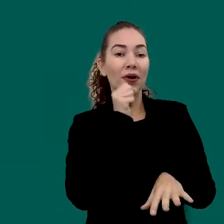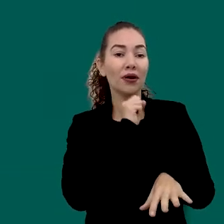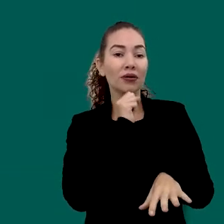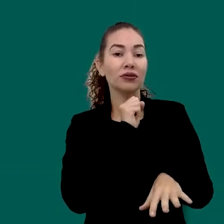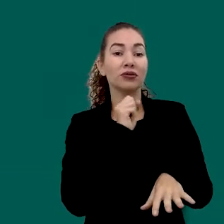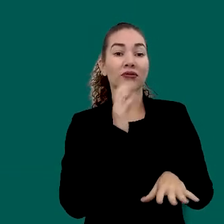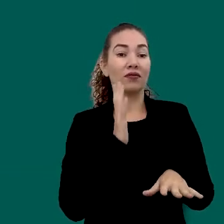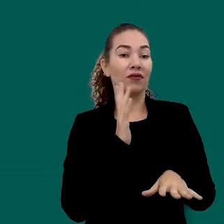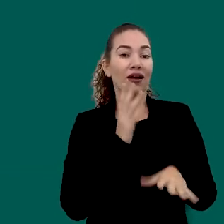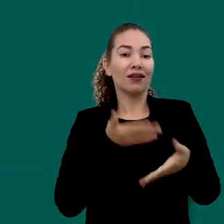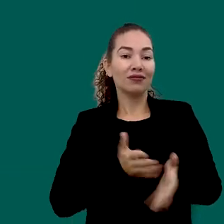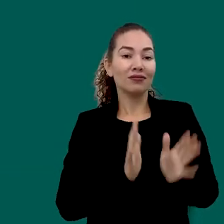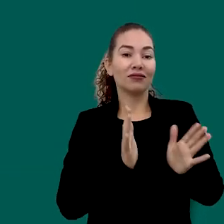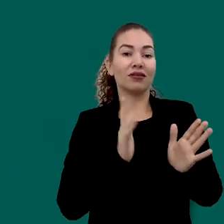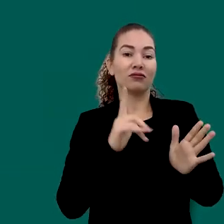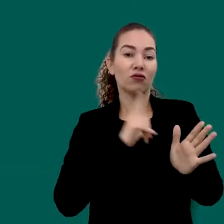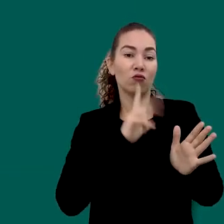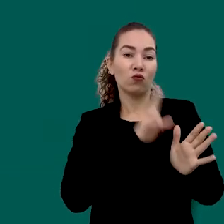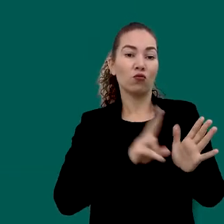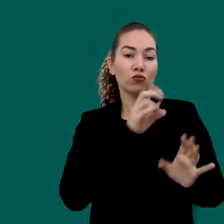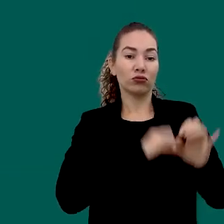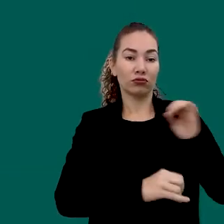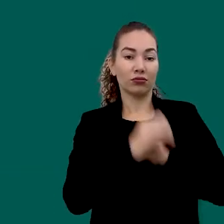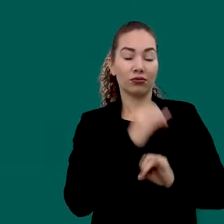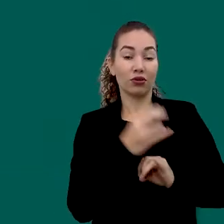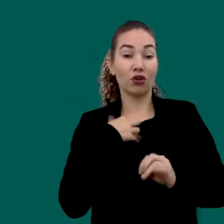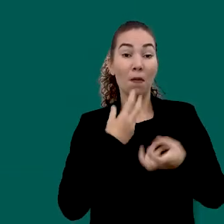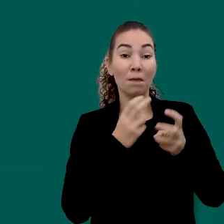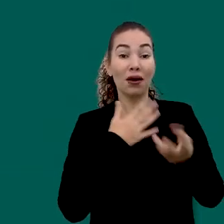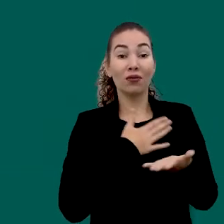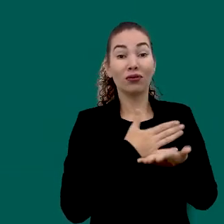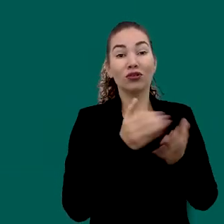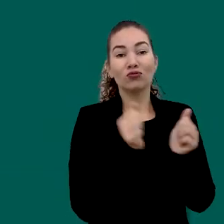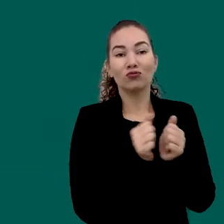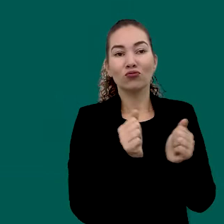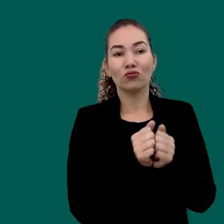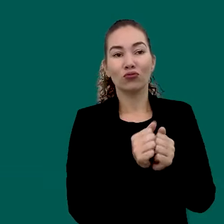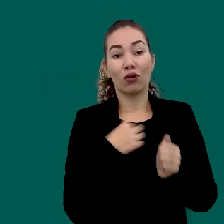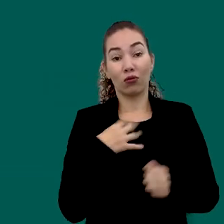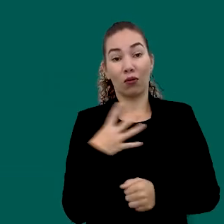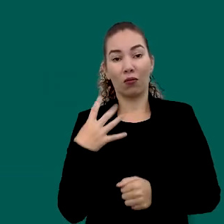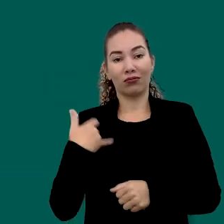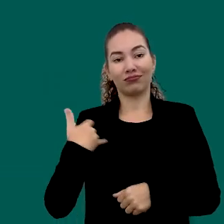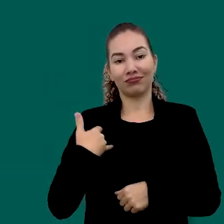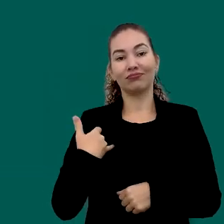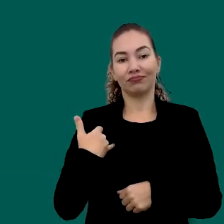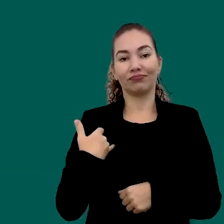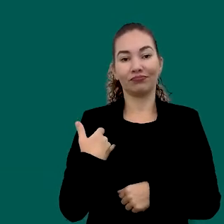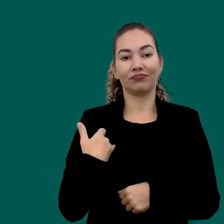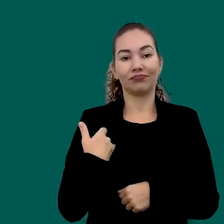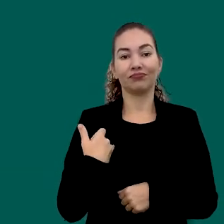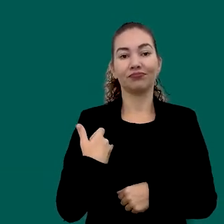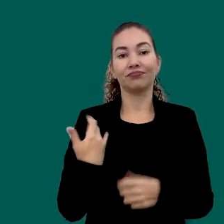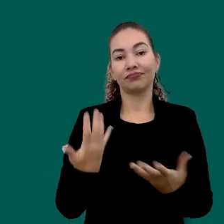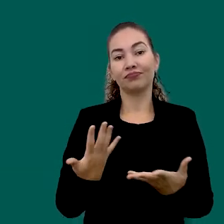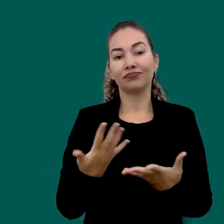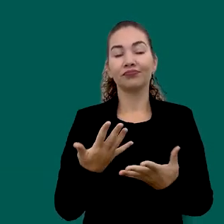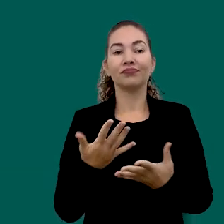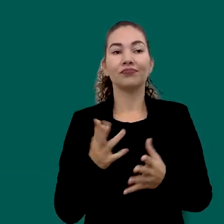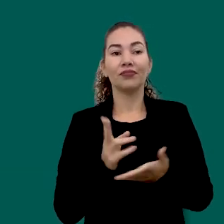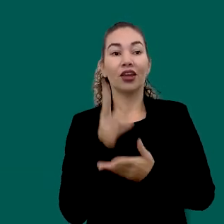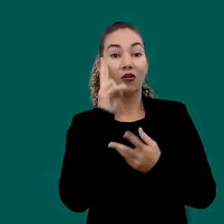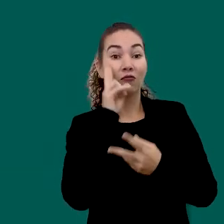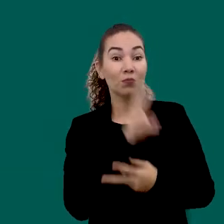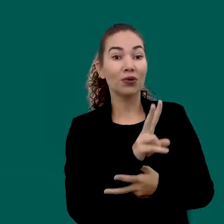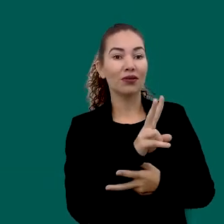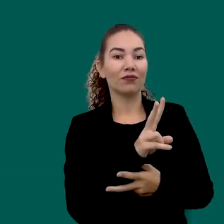com vocês lá nos bastidores, eu vi a internet ser criada. Eu tenho 44 anos. E eu literalmente vi